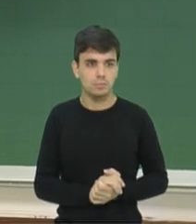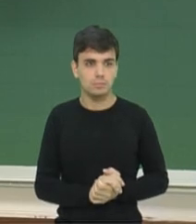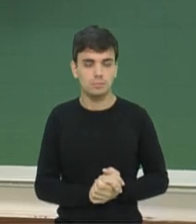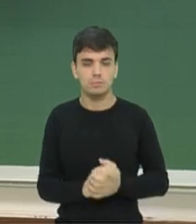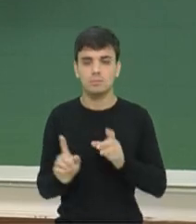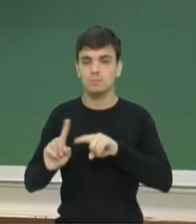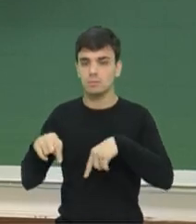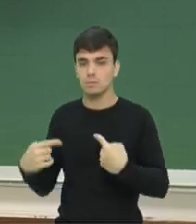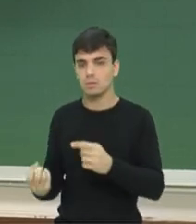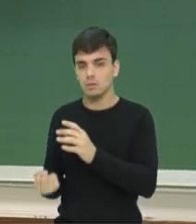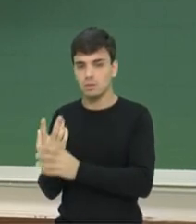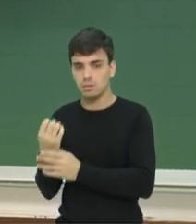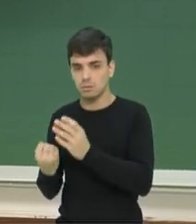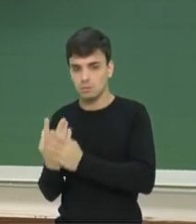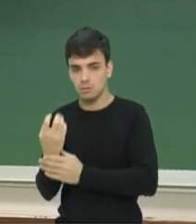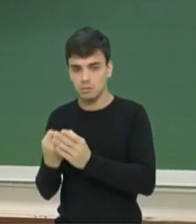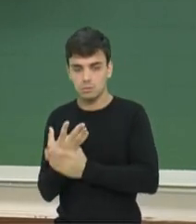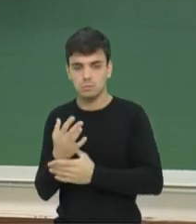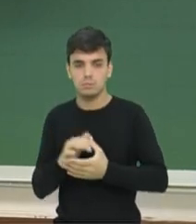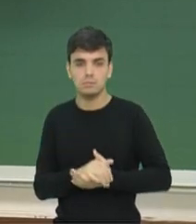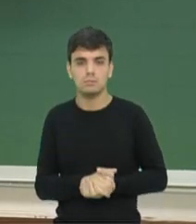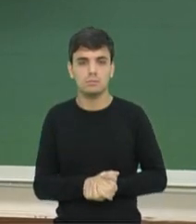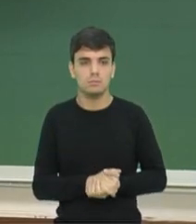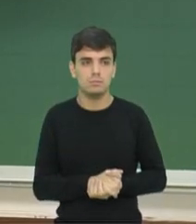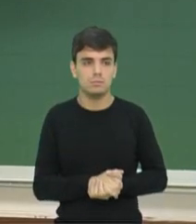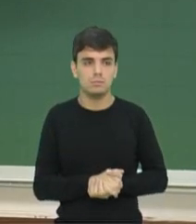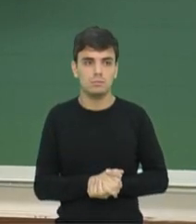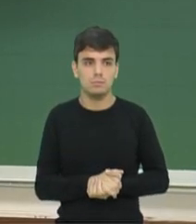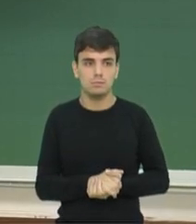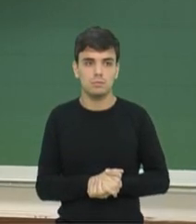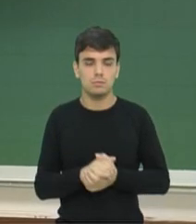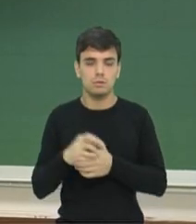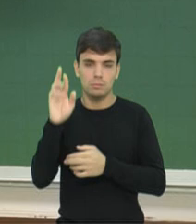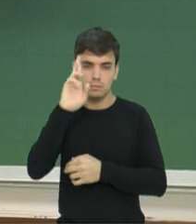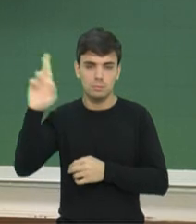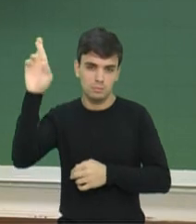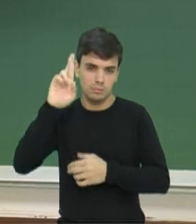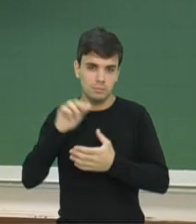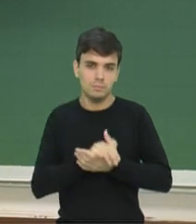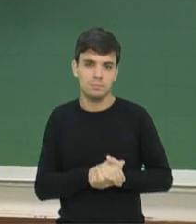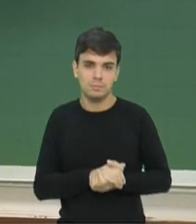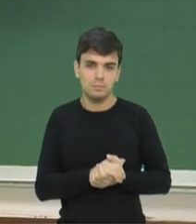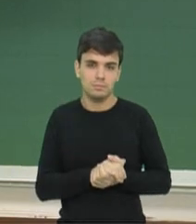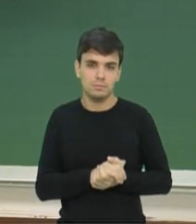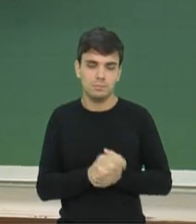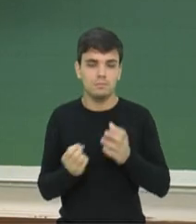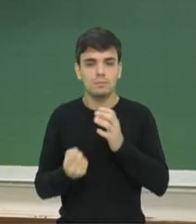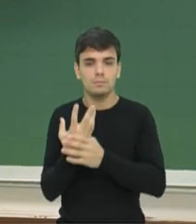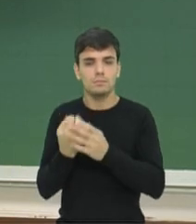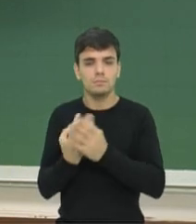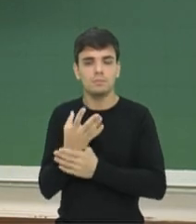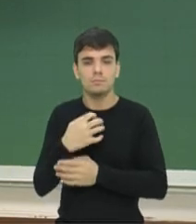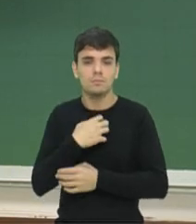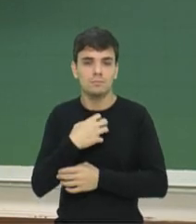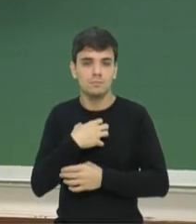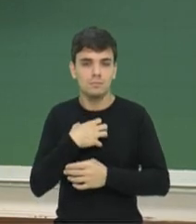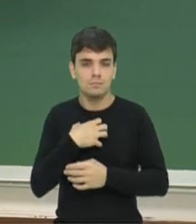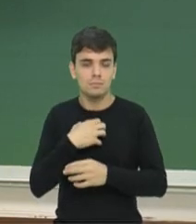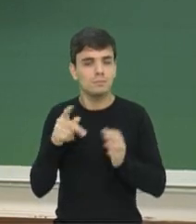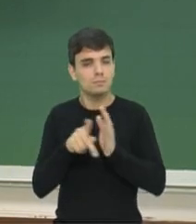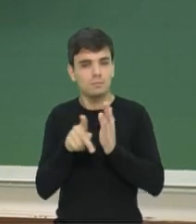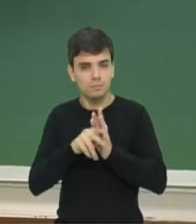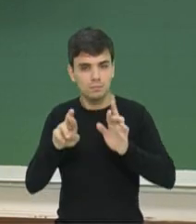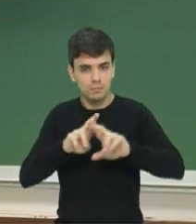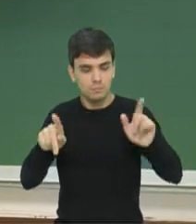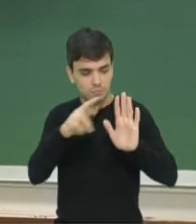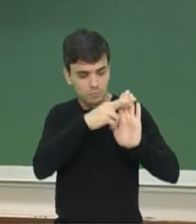do Okinawa, o mestre Matsuo Higa, né, então, criou o estilo, né, criou as primeiras regras